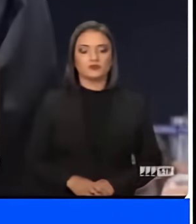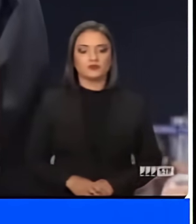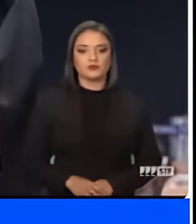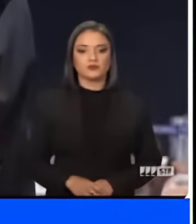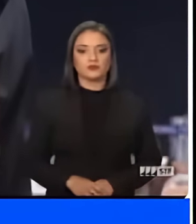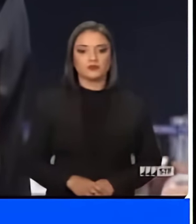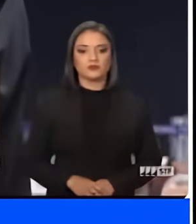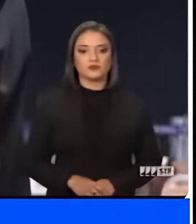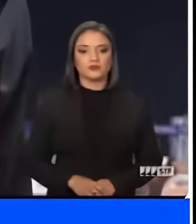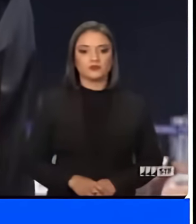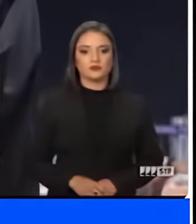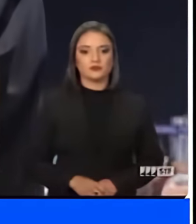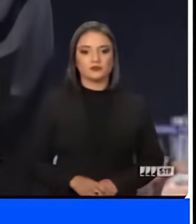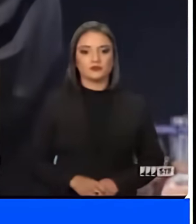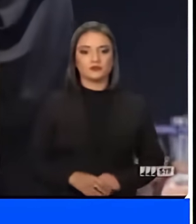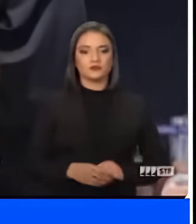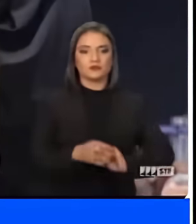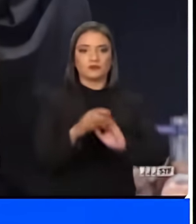Instrução judicial.